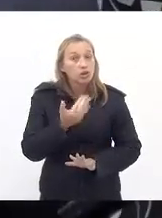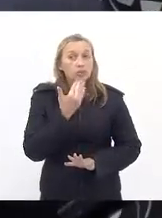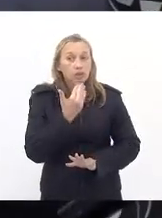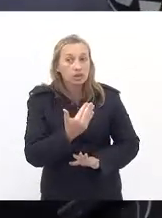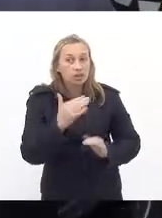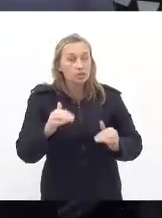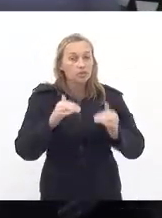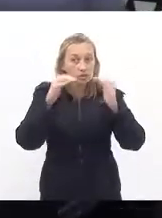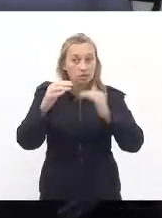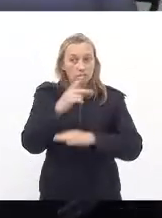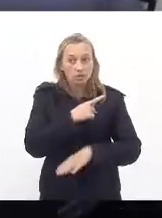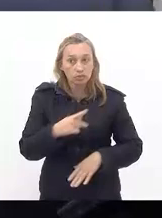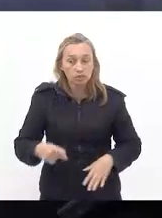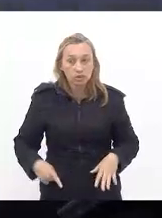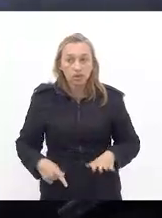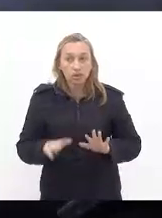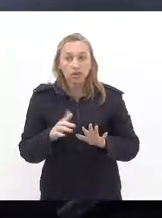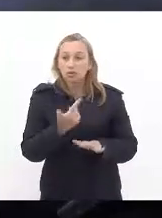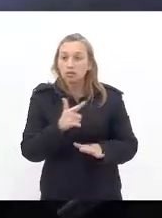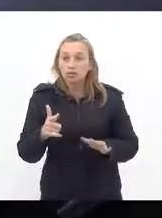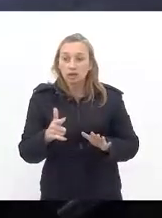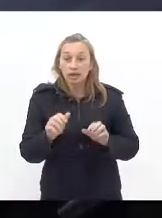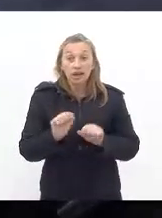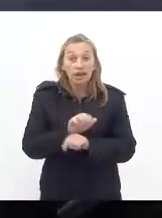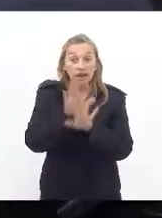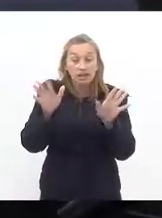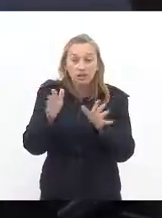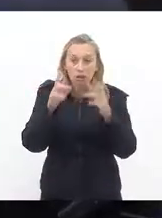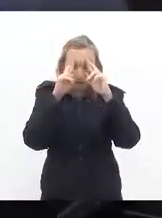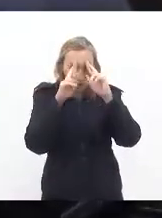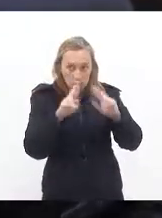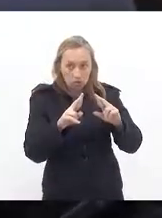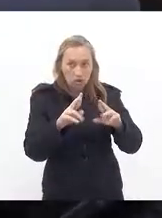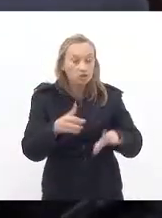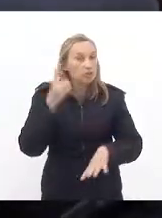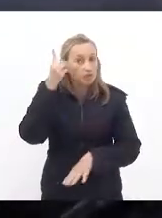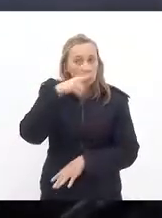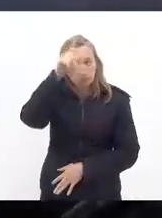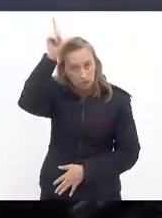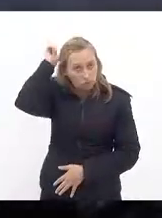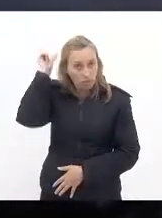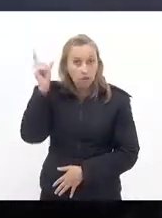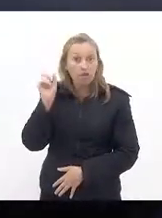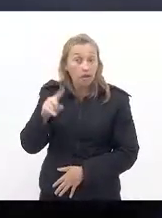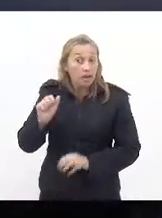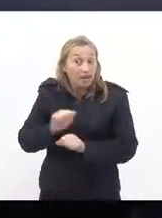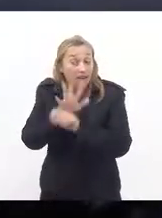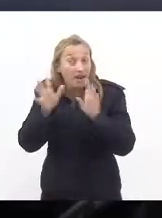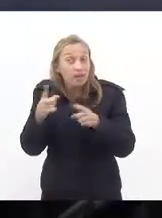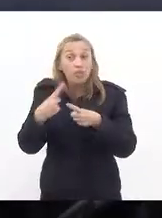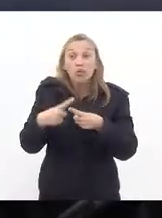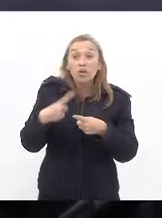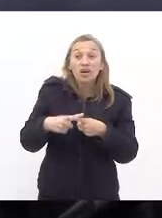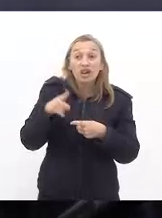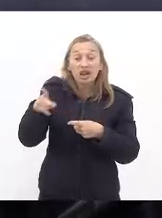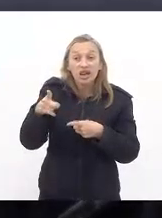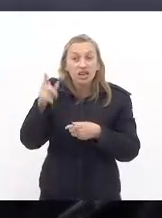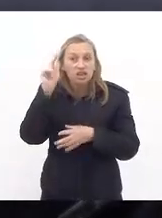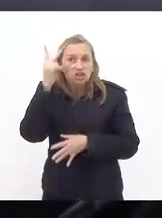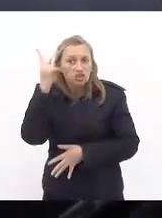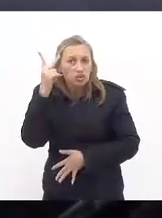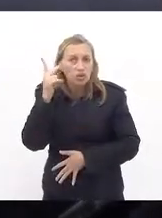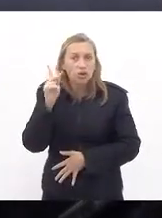pedir a vossa excelência não há no Regimento clareza eu respeito a levo a posição Deputado Luiz Paulo é é muito clara porque porque ele